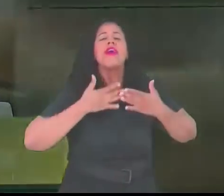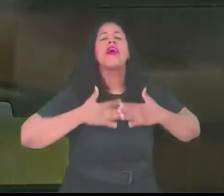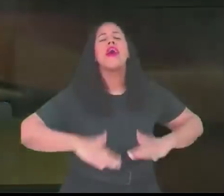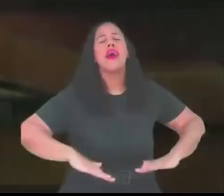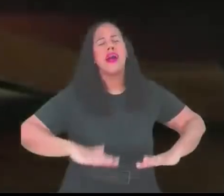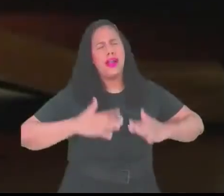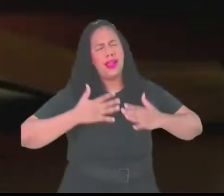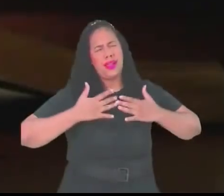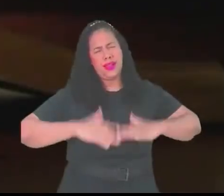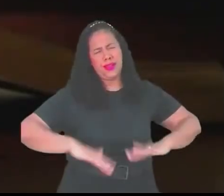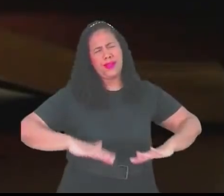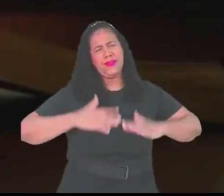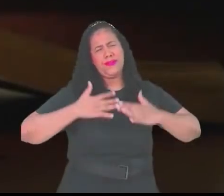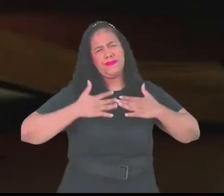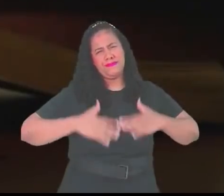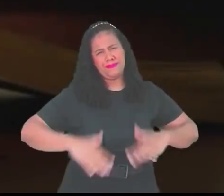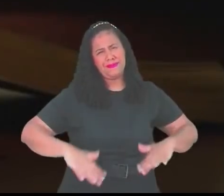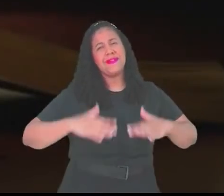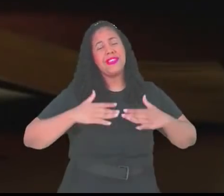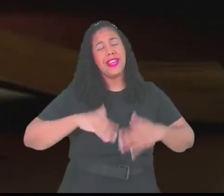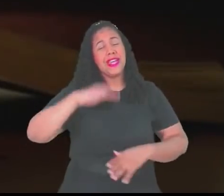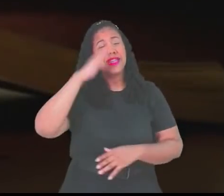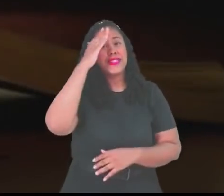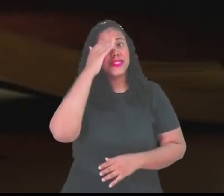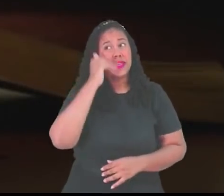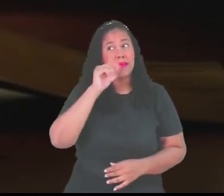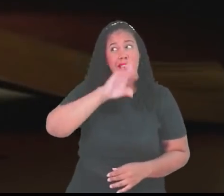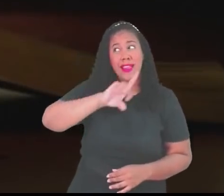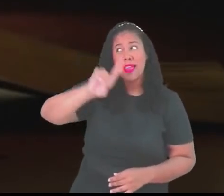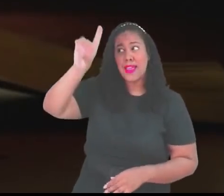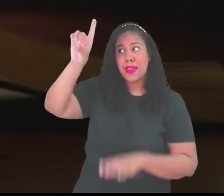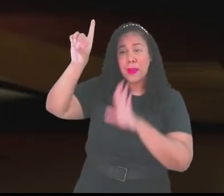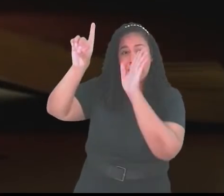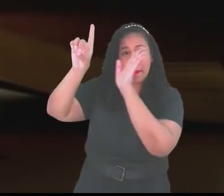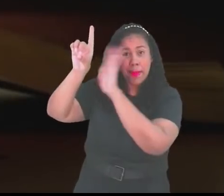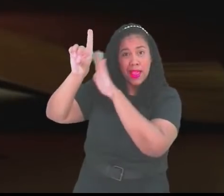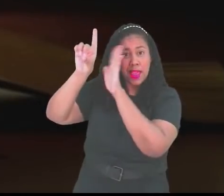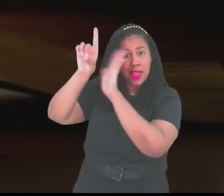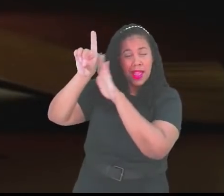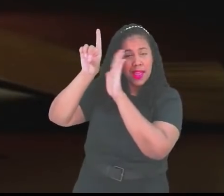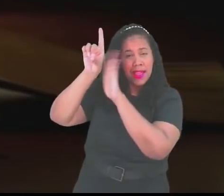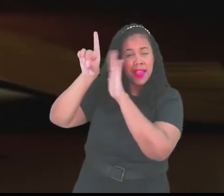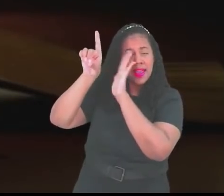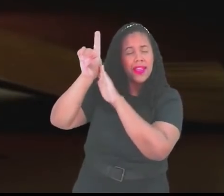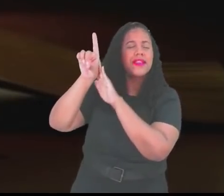aquietai-vos e sabei que eu sou Deus.